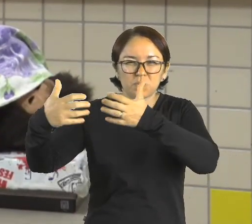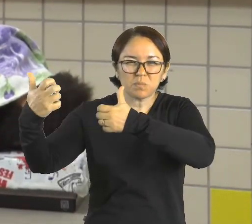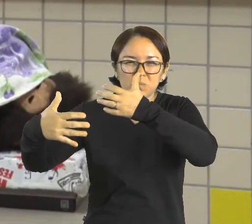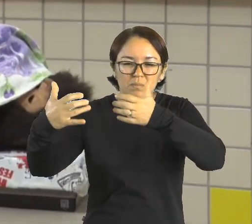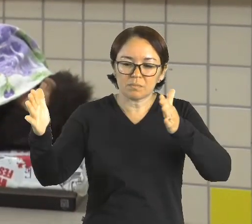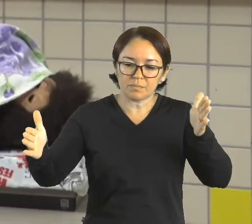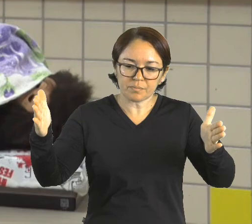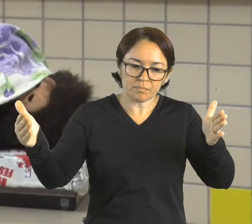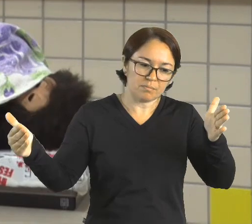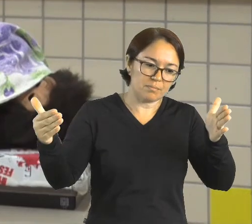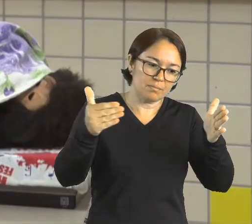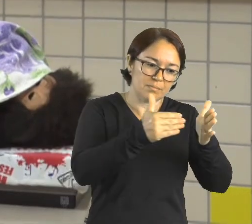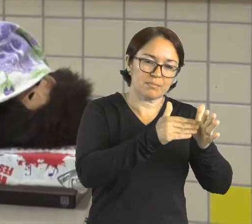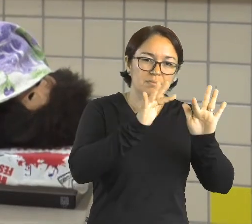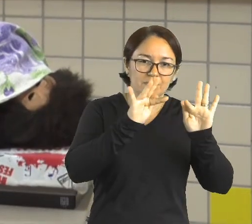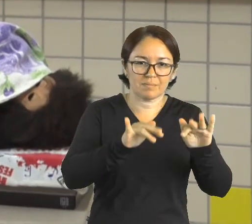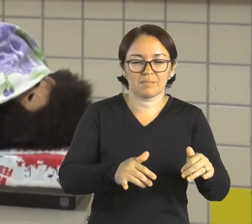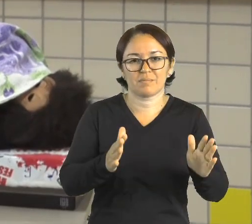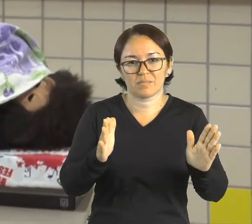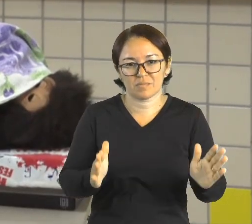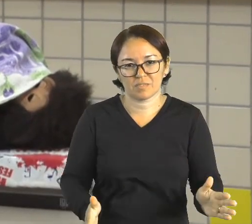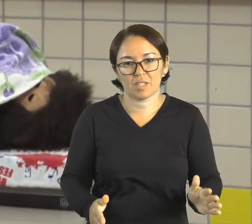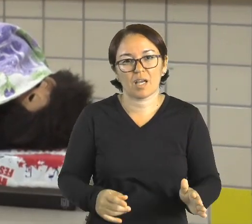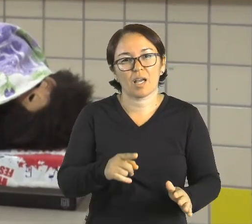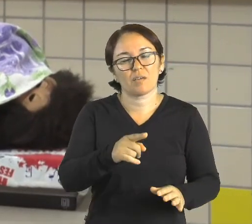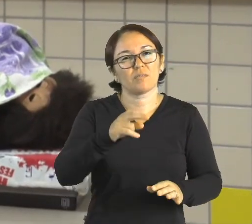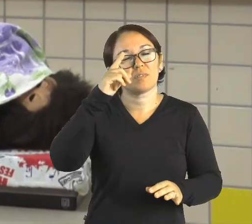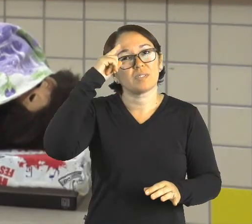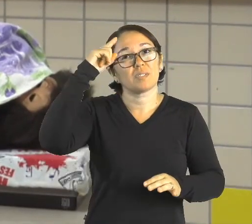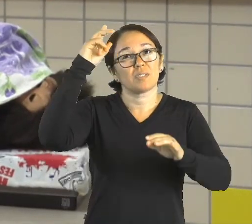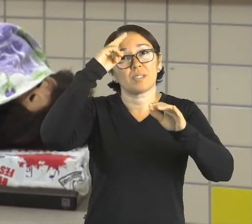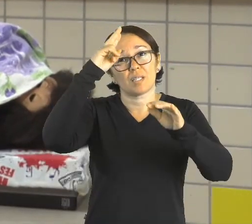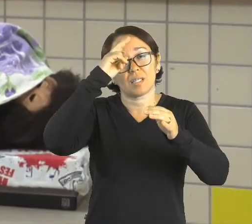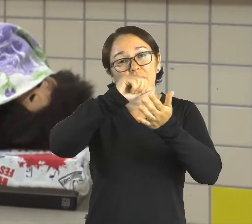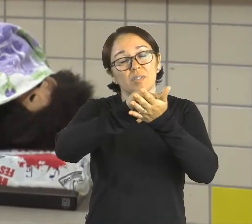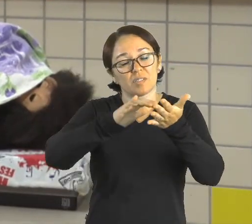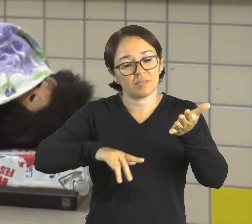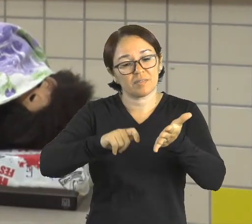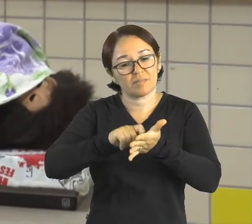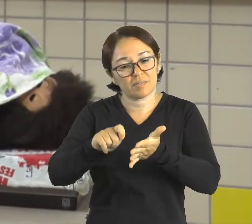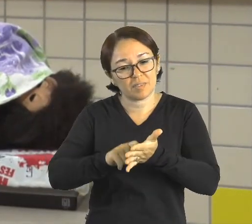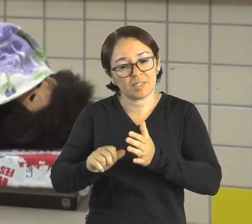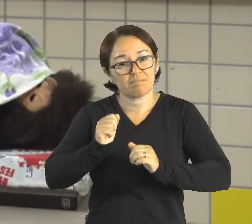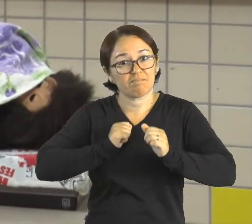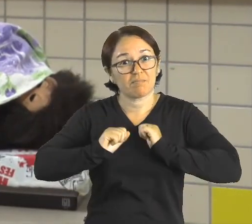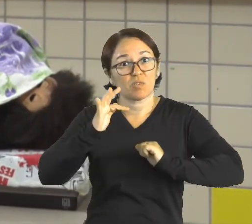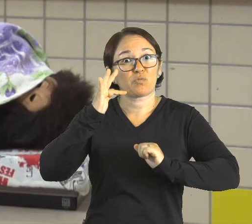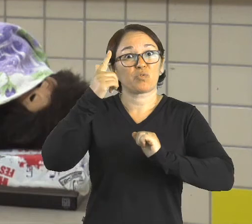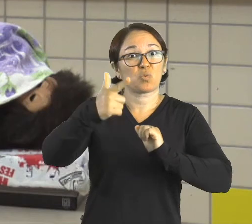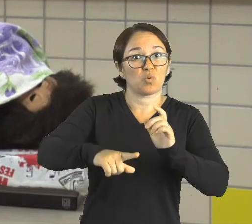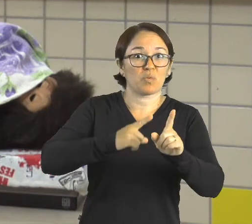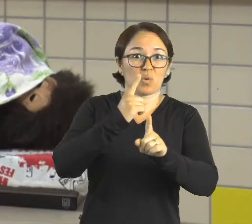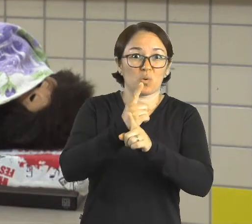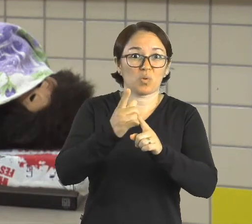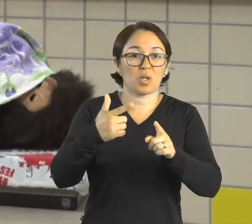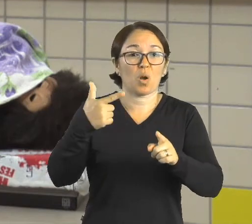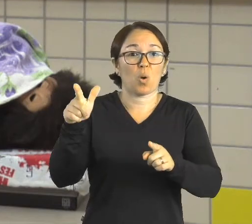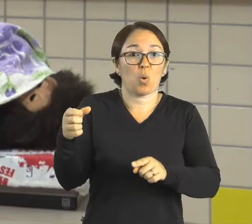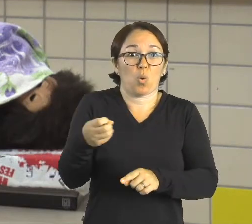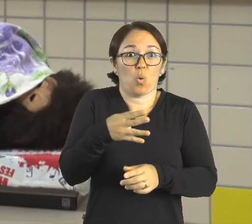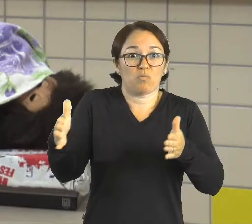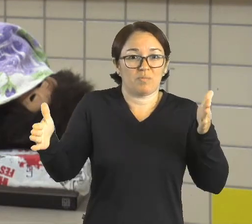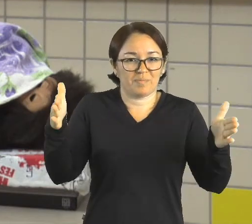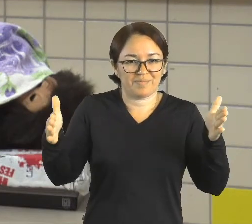fechar tudo, para preparar para o próximo bloco que novos conteúdos iremos estudar. Então, é uma peninha, nossa aula chegou ao fim.